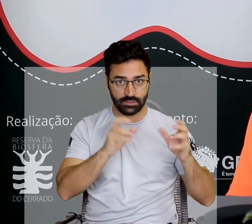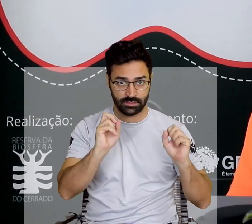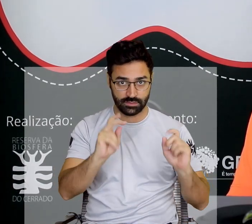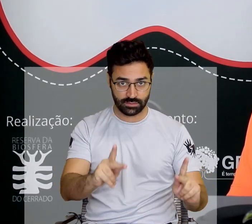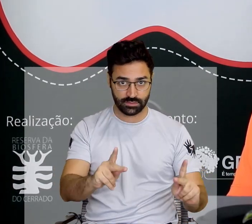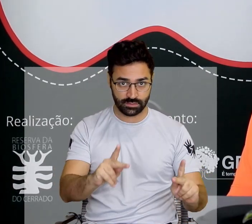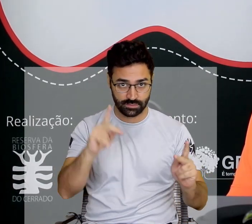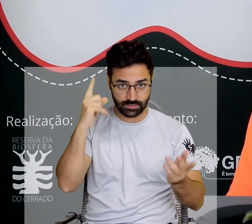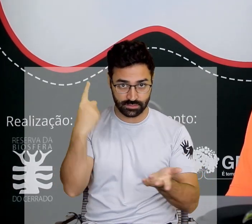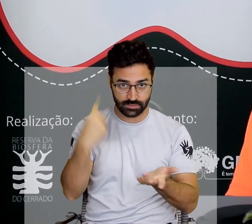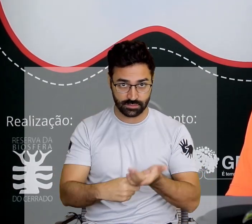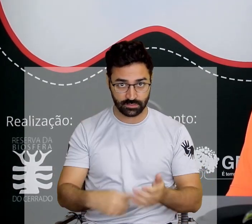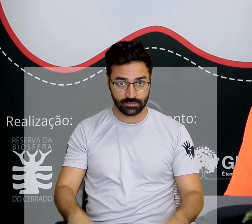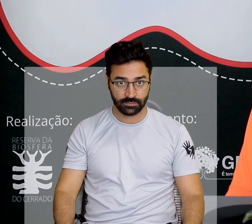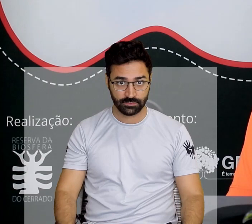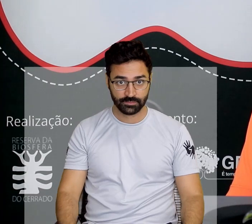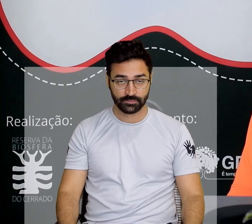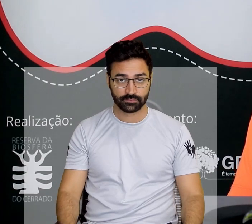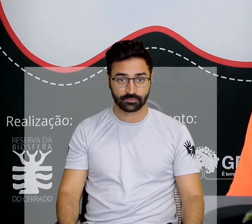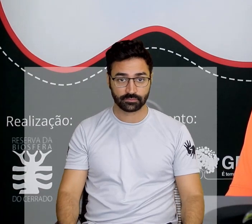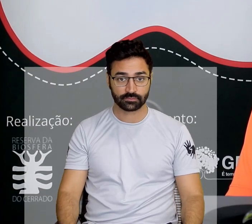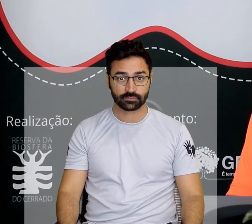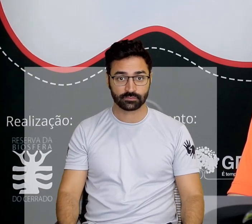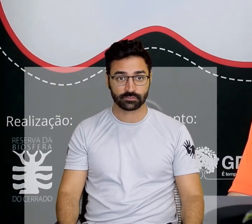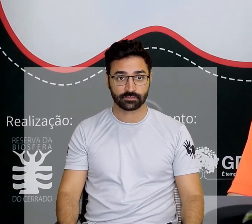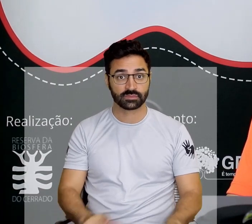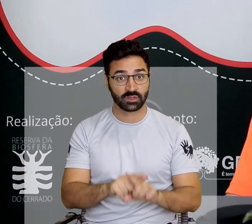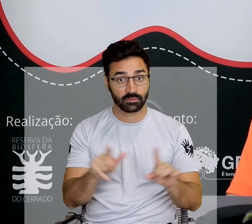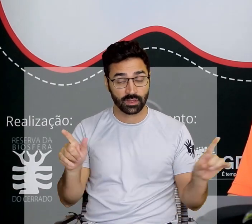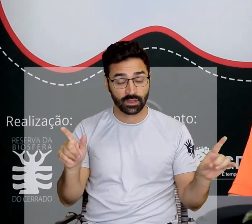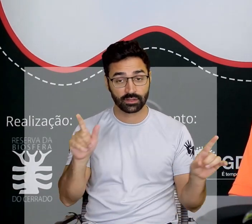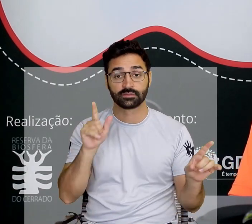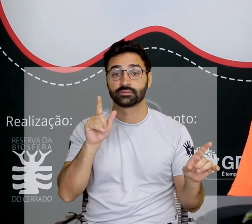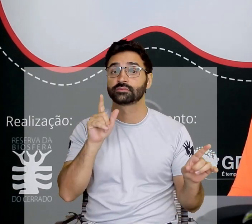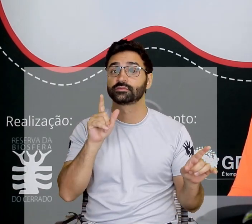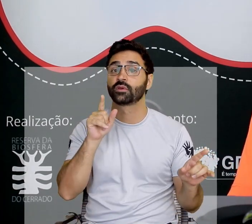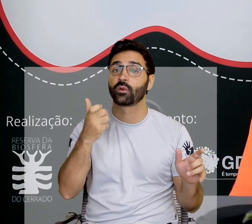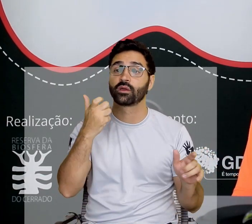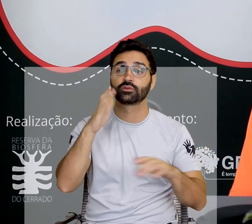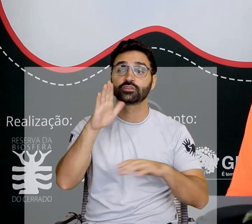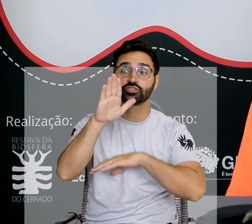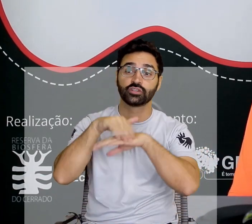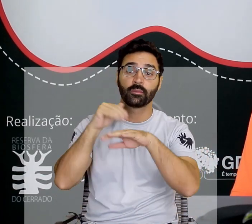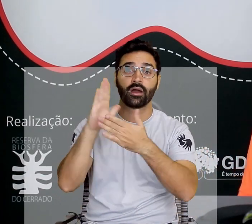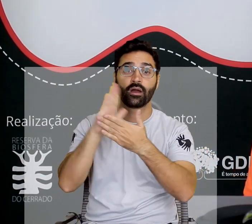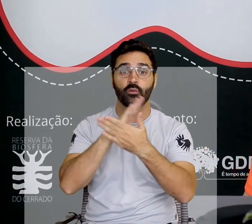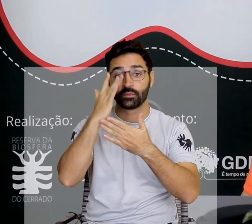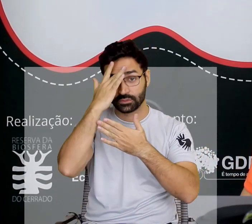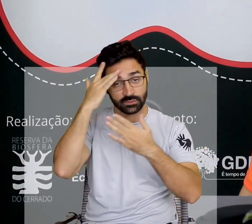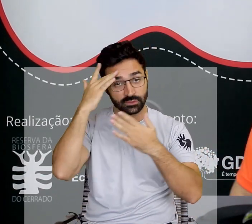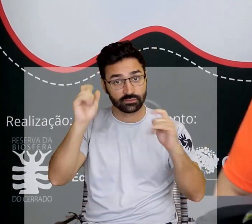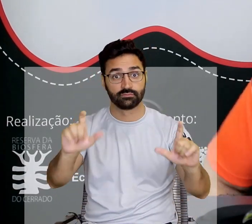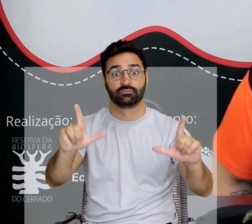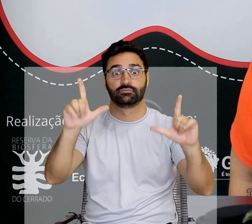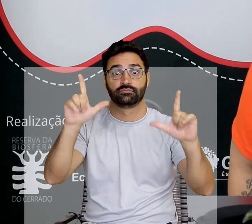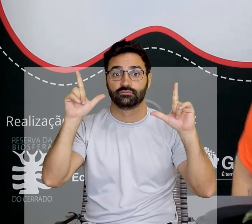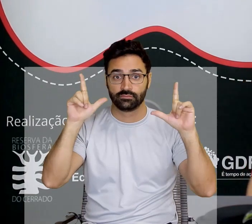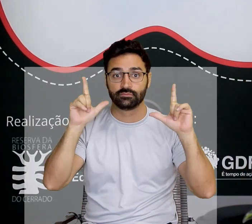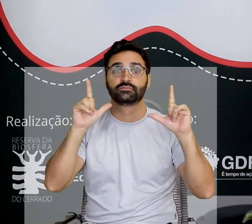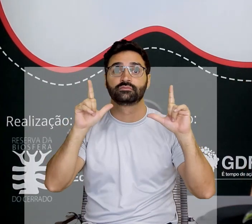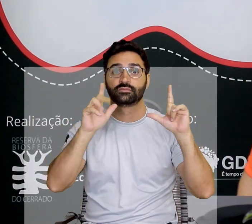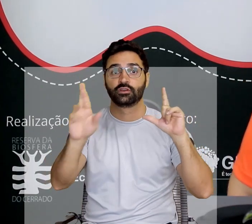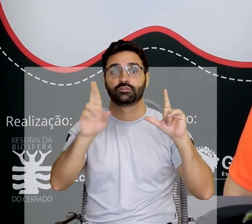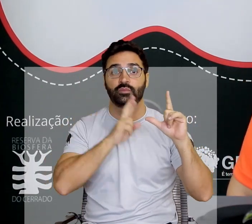Combinado? Mas para responder em libras, eu preciso chamar pessoas para aparecer aqui. Pode